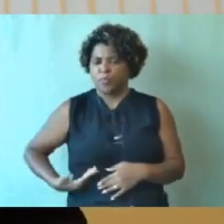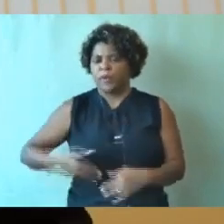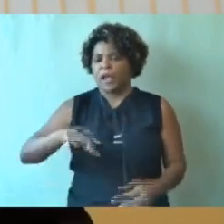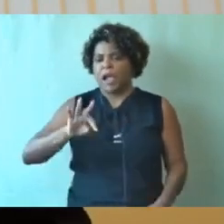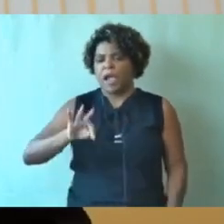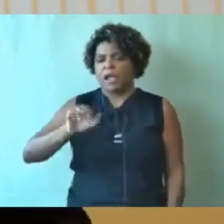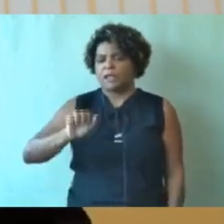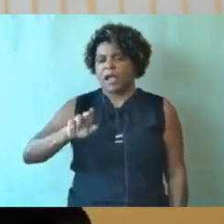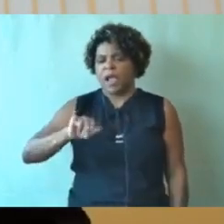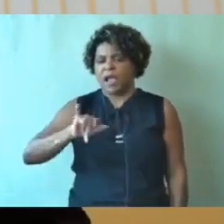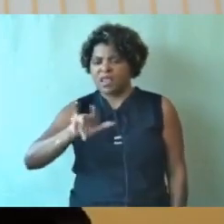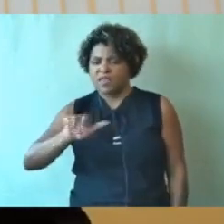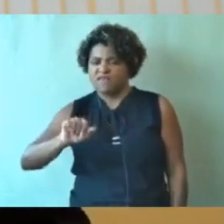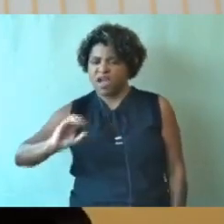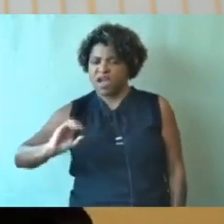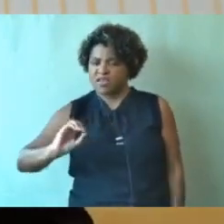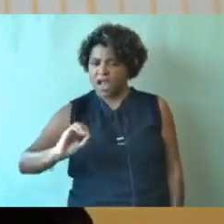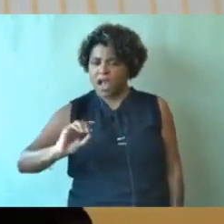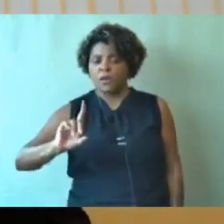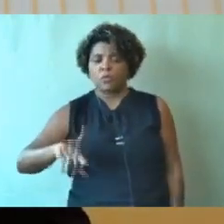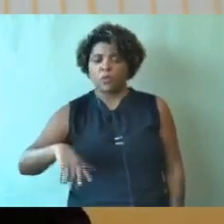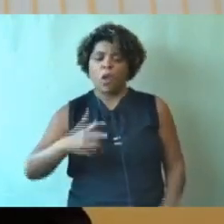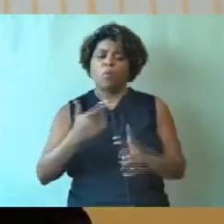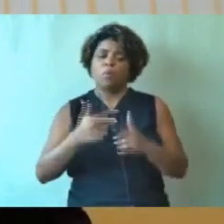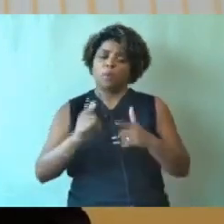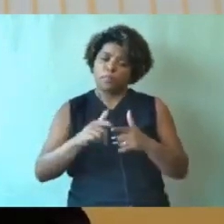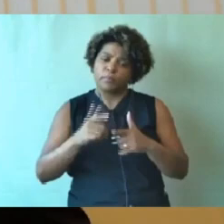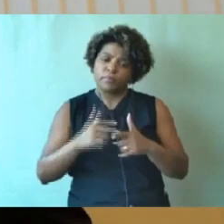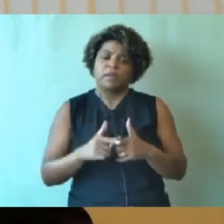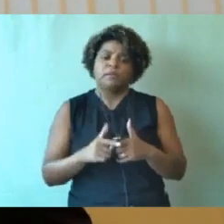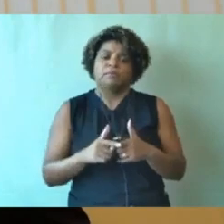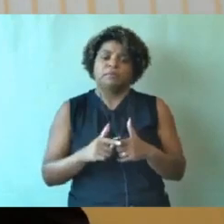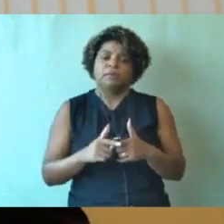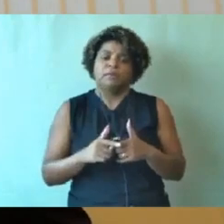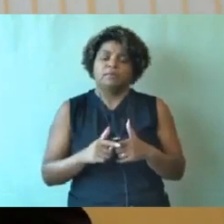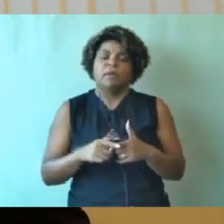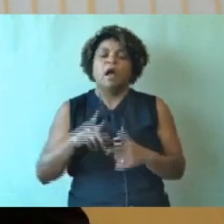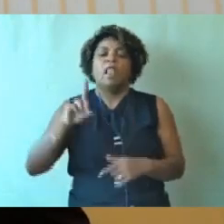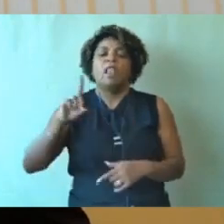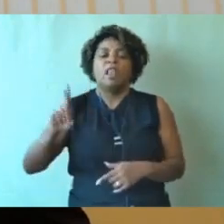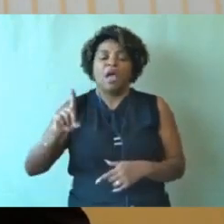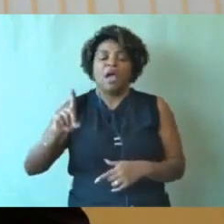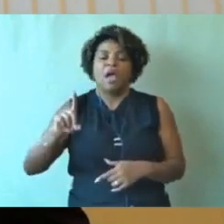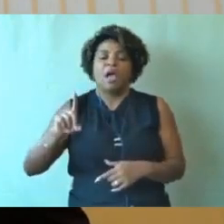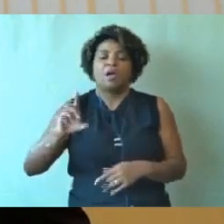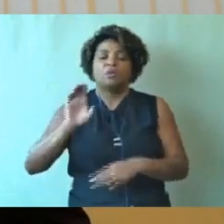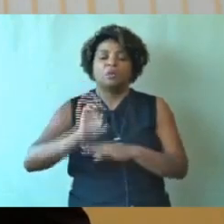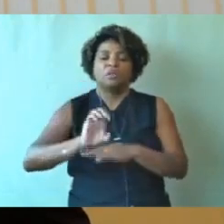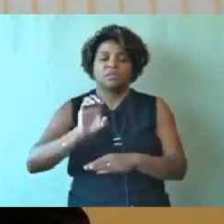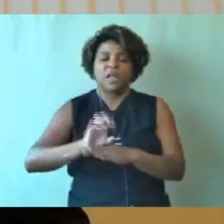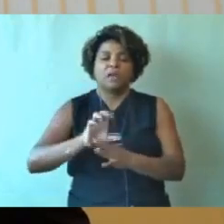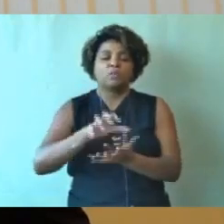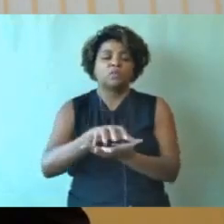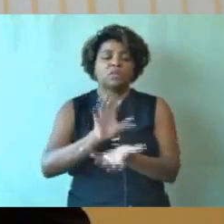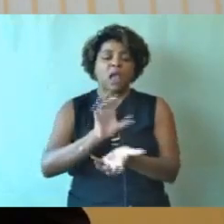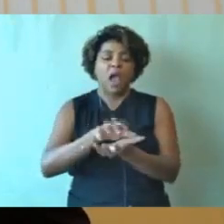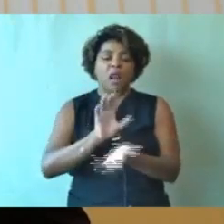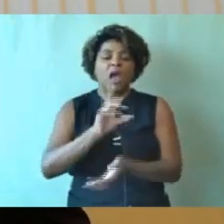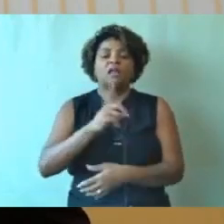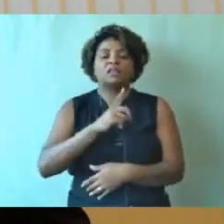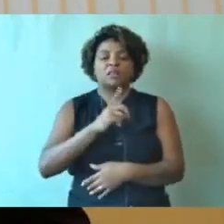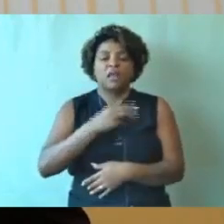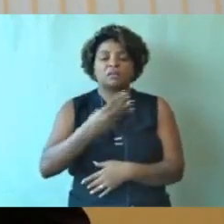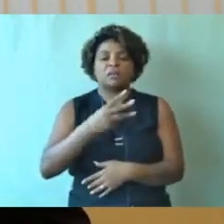um problema que, às vezes, em cidade grande porte não tem. Calcaia, no Ceará, tem. É uma cidade de 350 mil habitantes. Né?